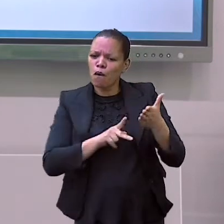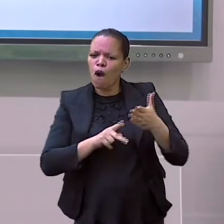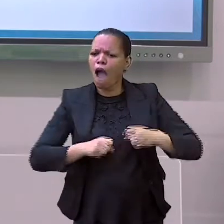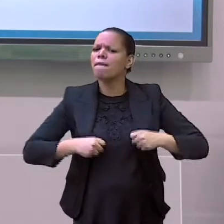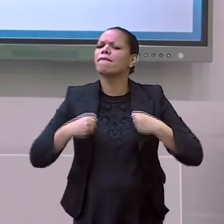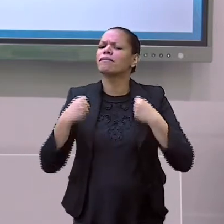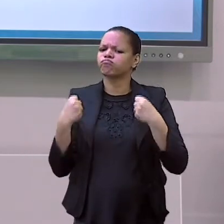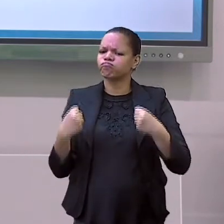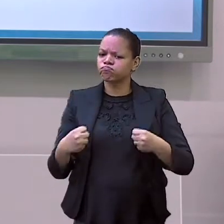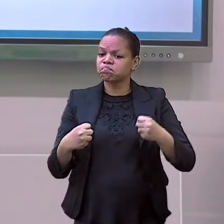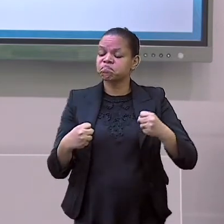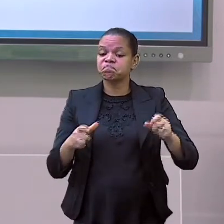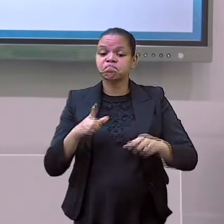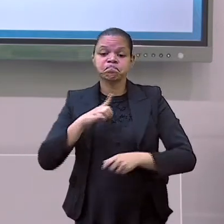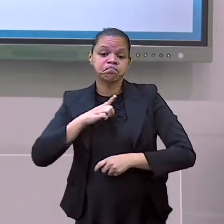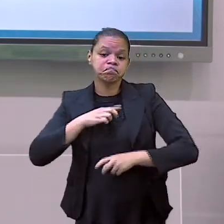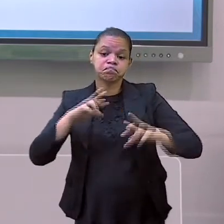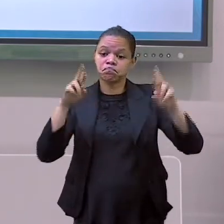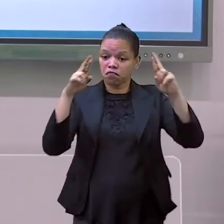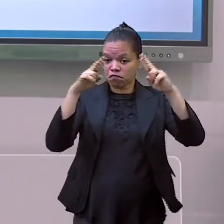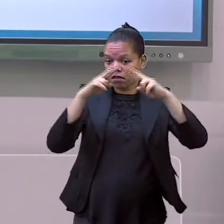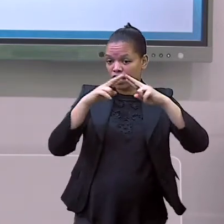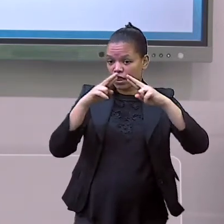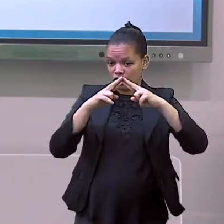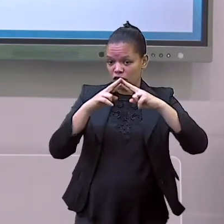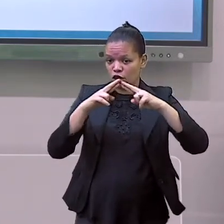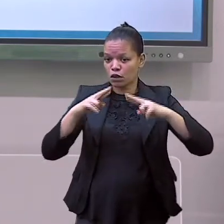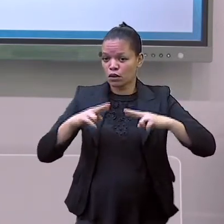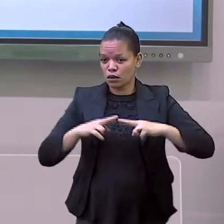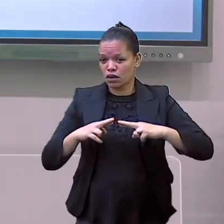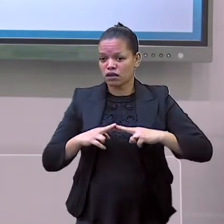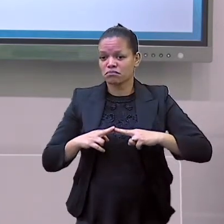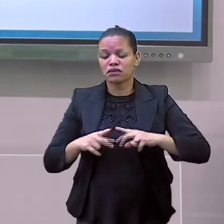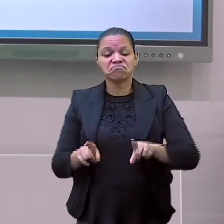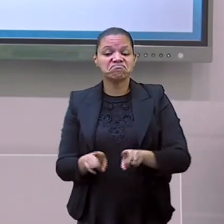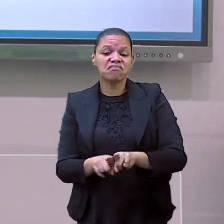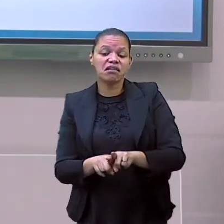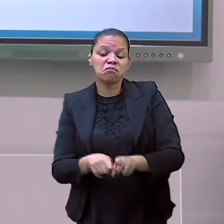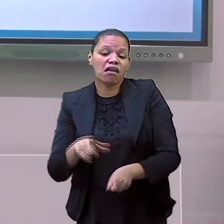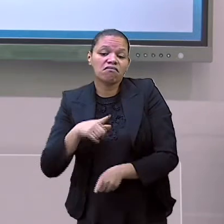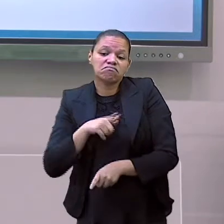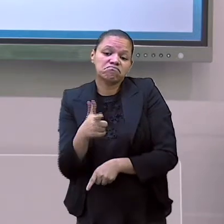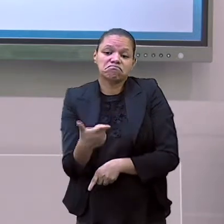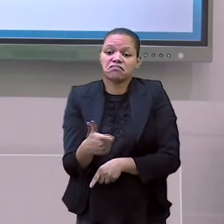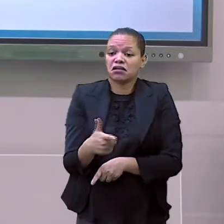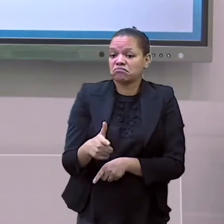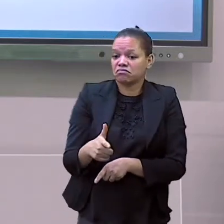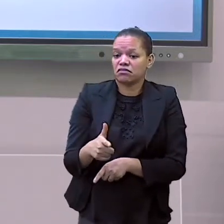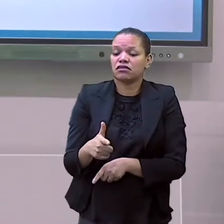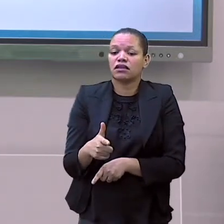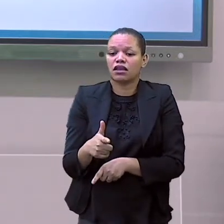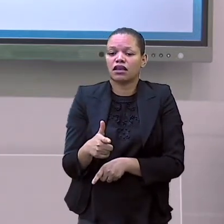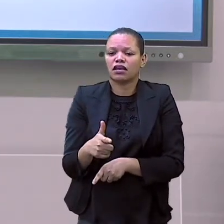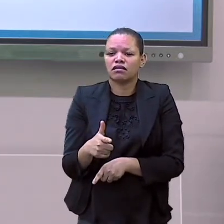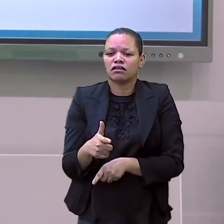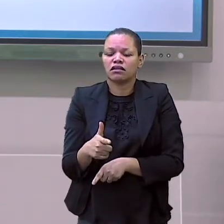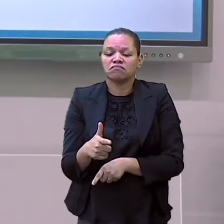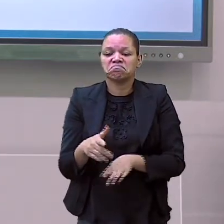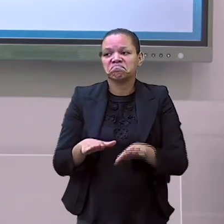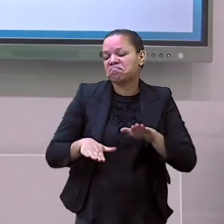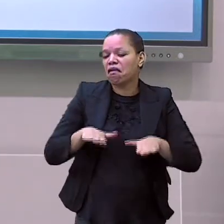ter rima ou não. Então, isso aí é opcional, vai muito de quem